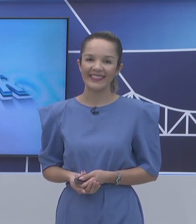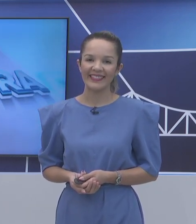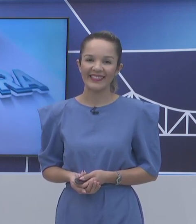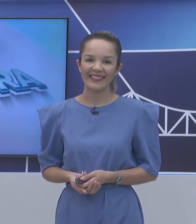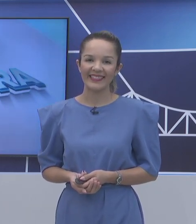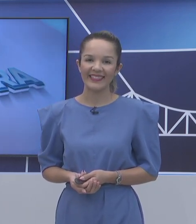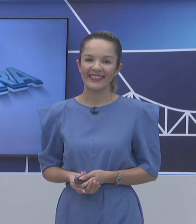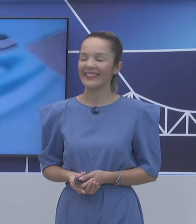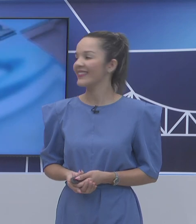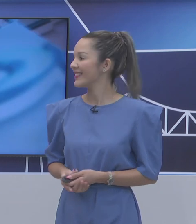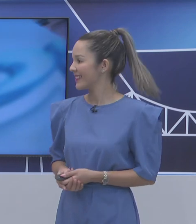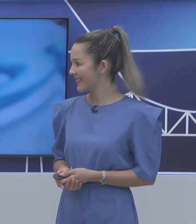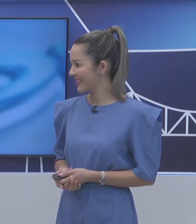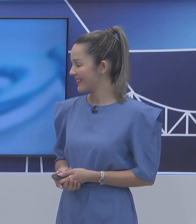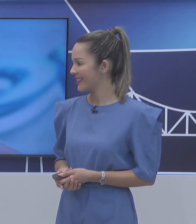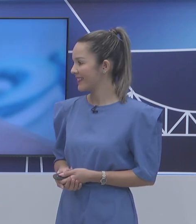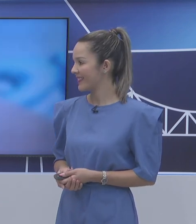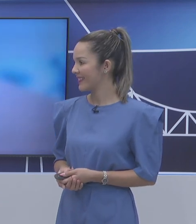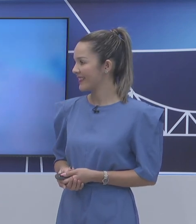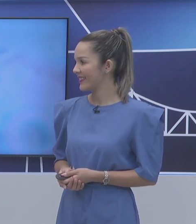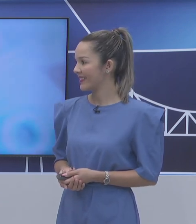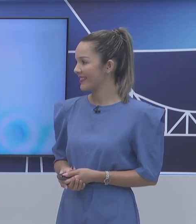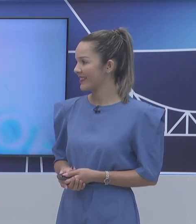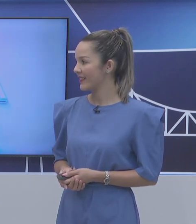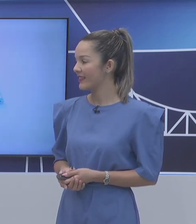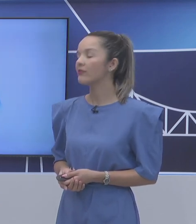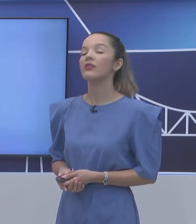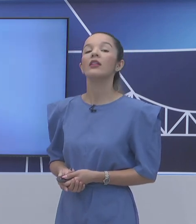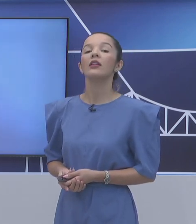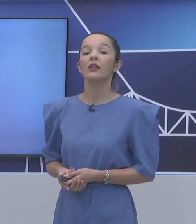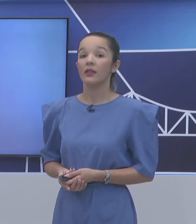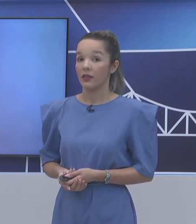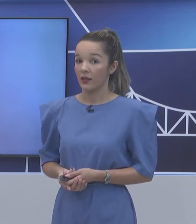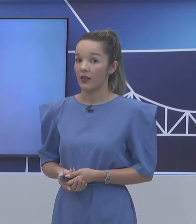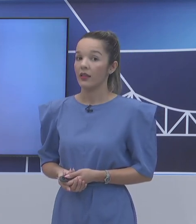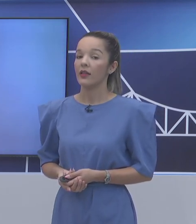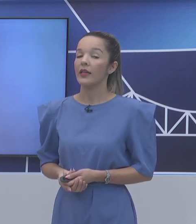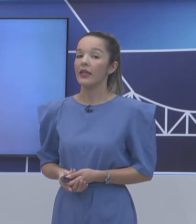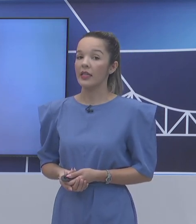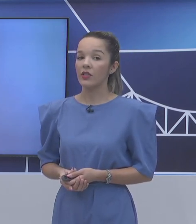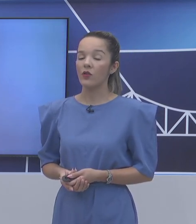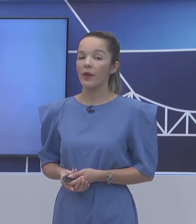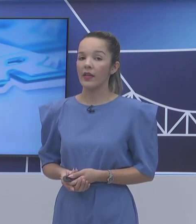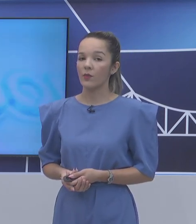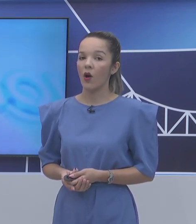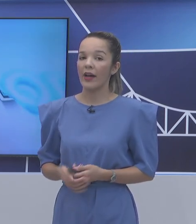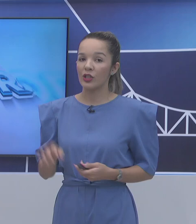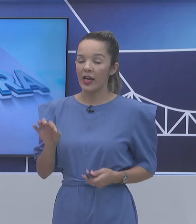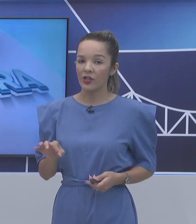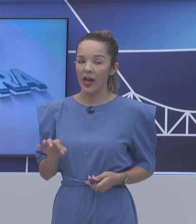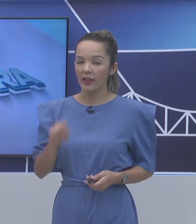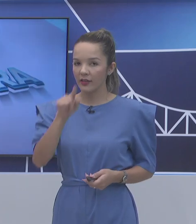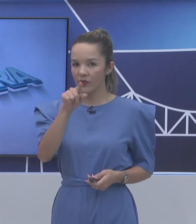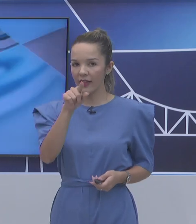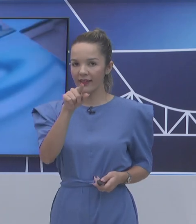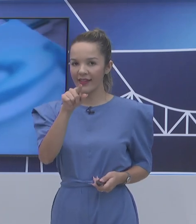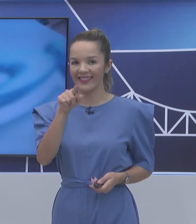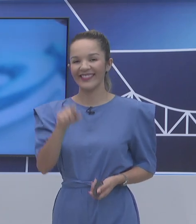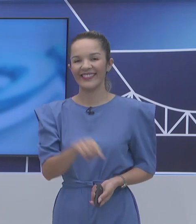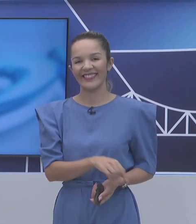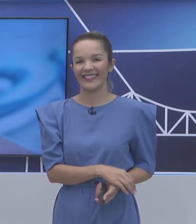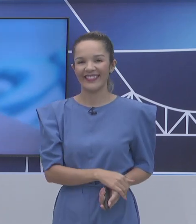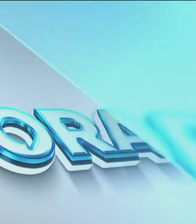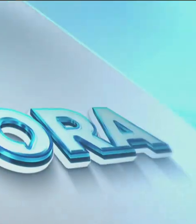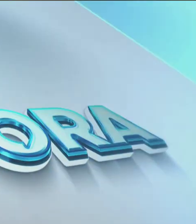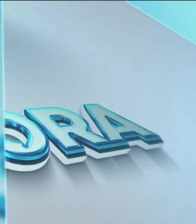3509-7500, participa aí. E daqui a pouquinho a gente vai dar aquela moral pro pessoal que tá participando com a gente também pelas redes sociais. Isso tá? Mesmo, ó, é já já, não sai daí.